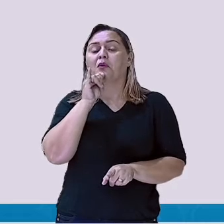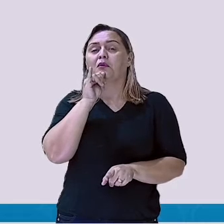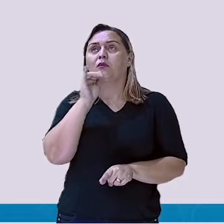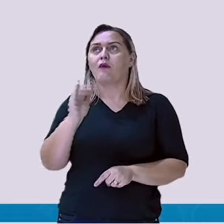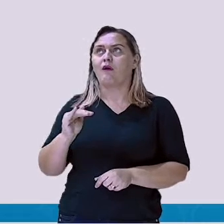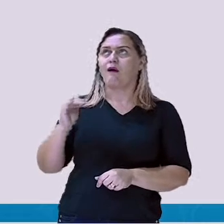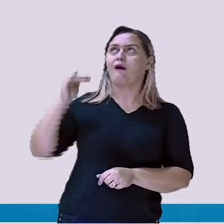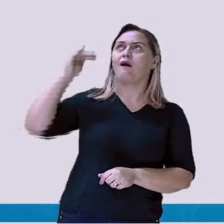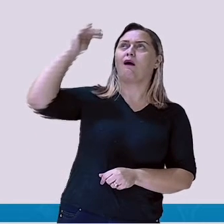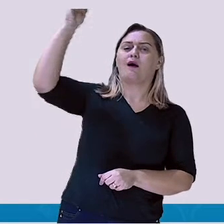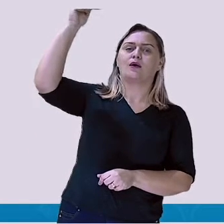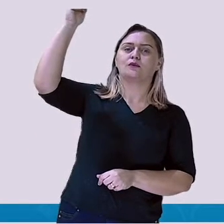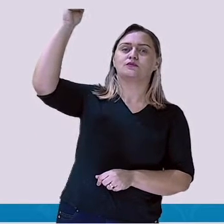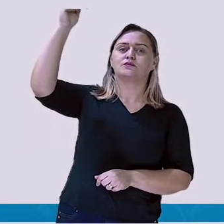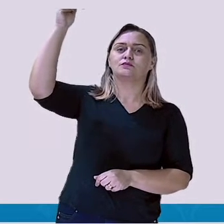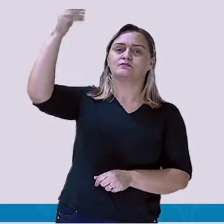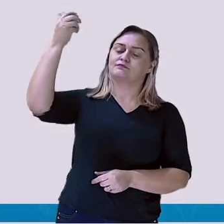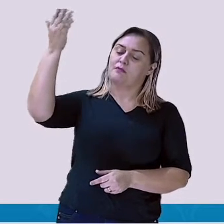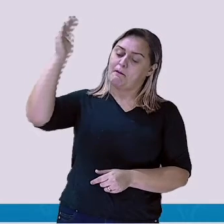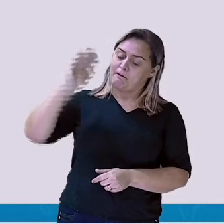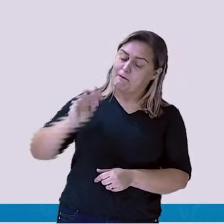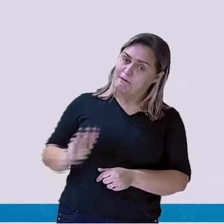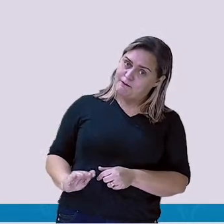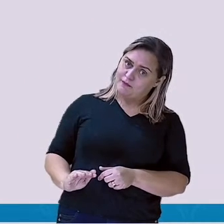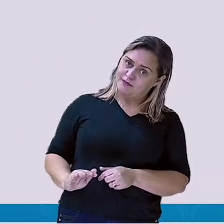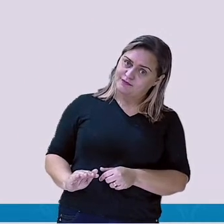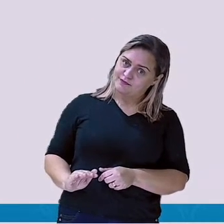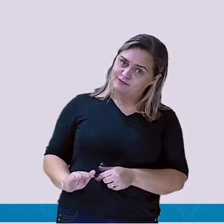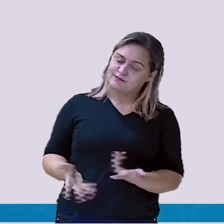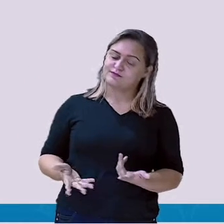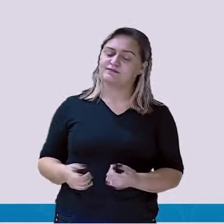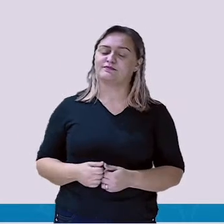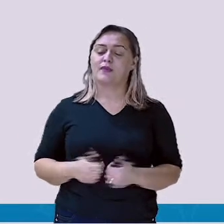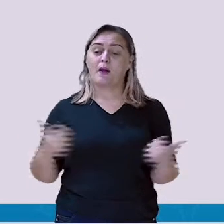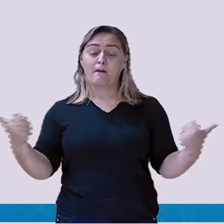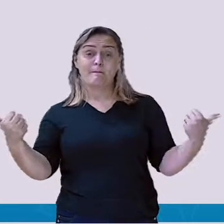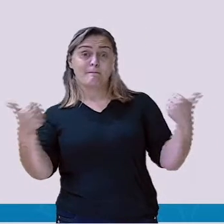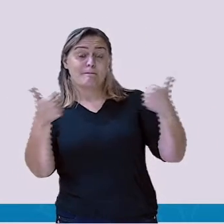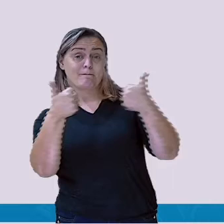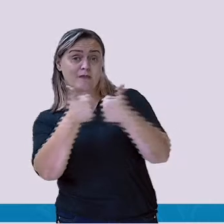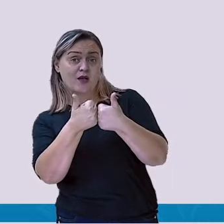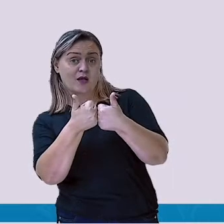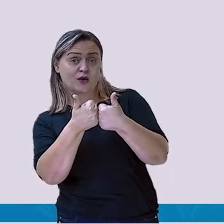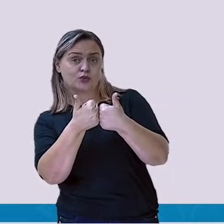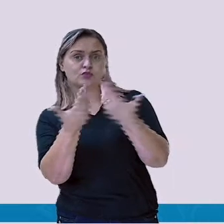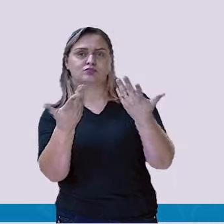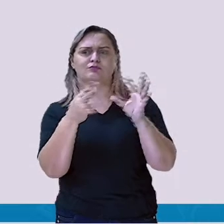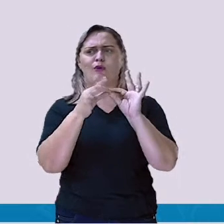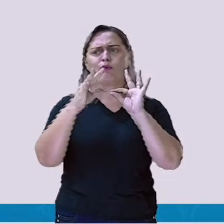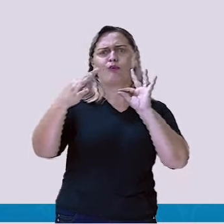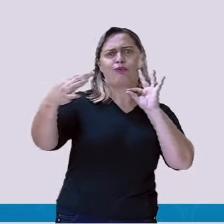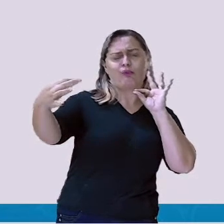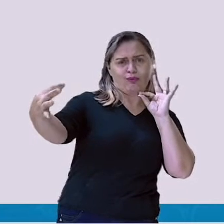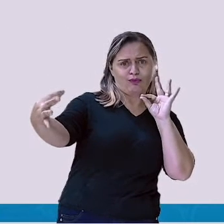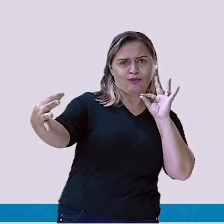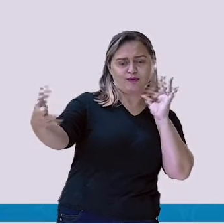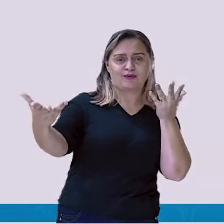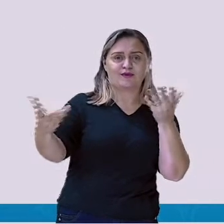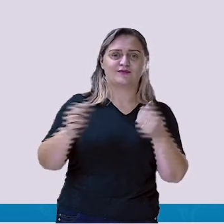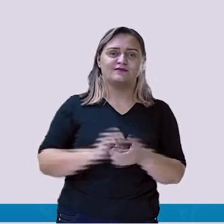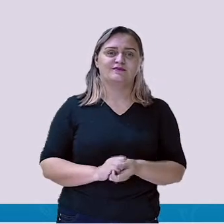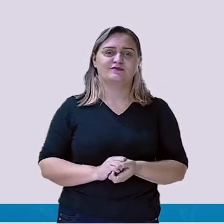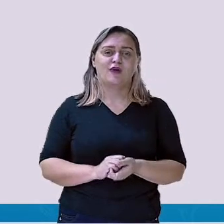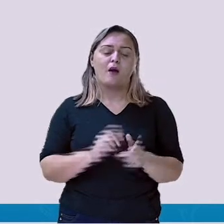Alto, baixo. Perto, longe. Noite, dia.